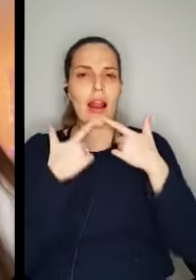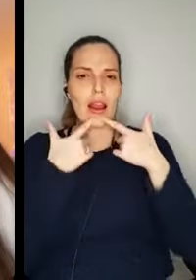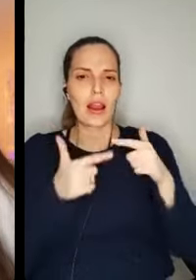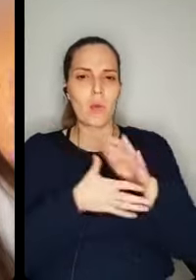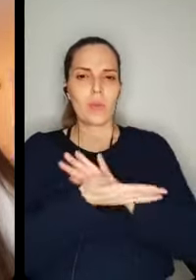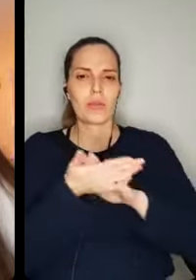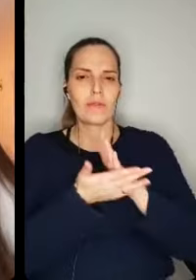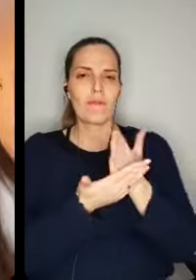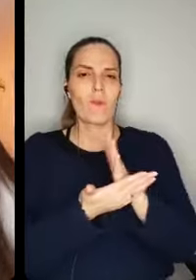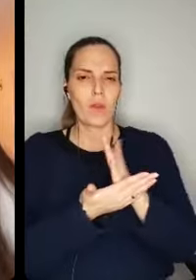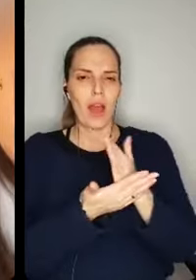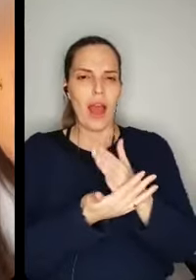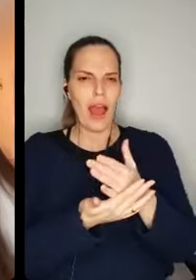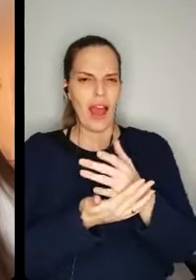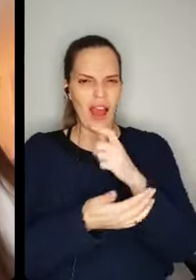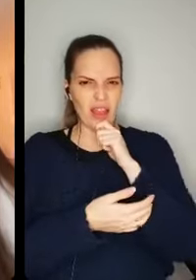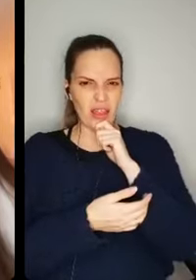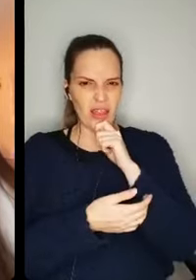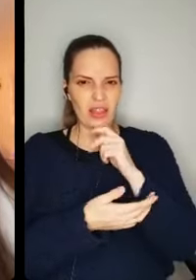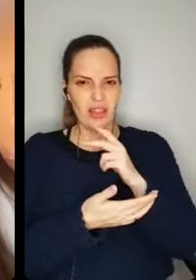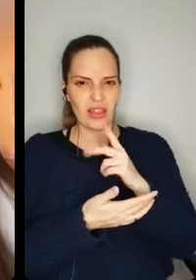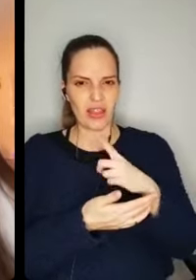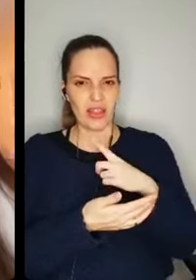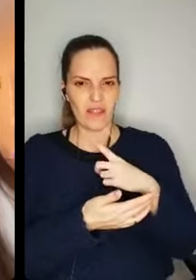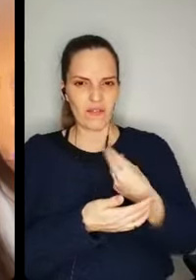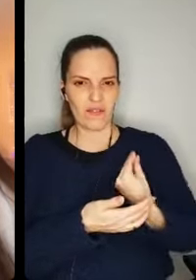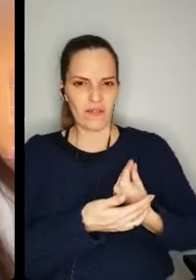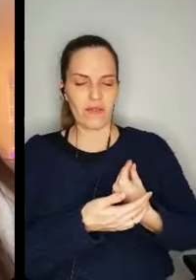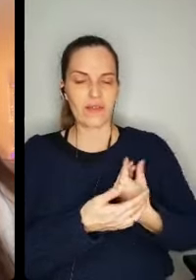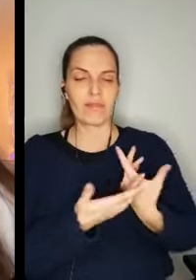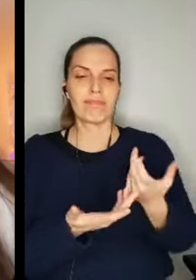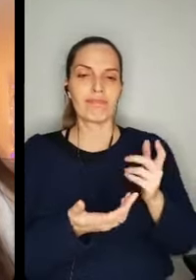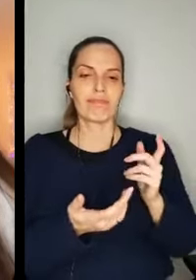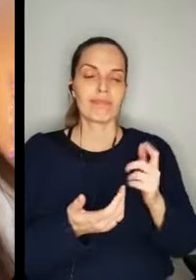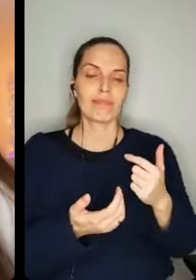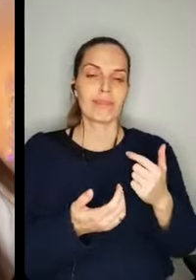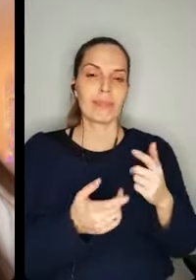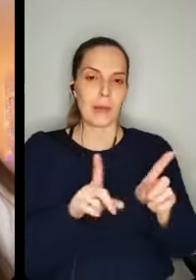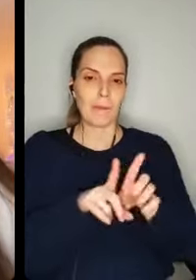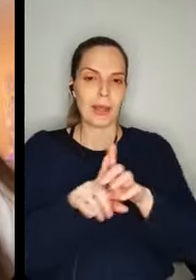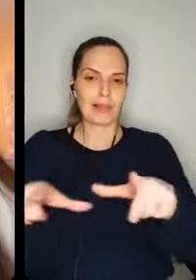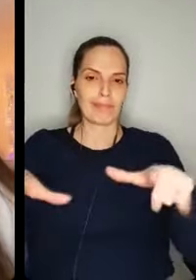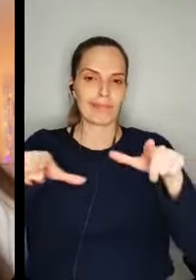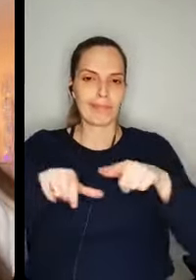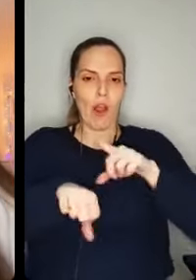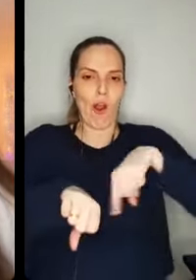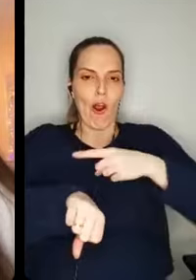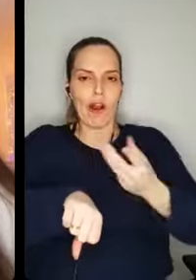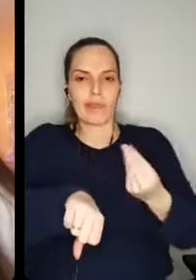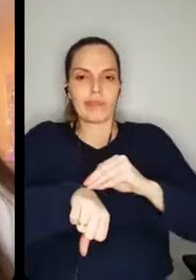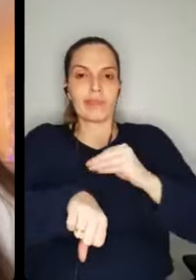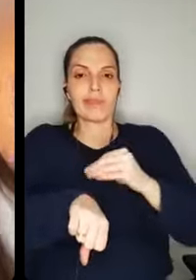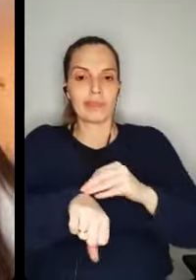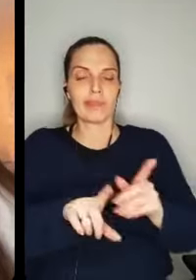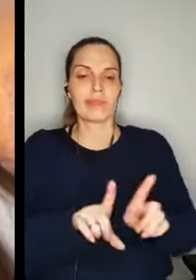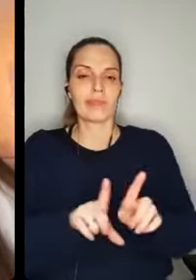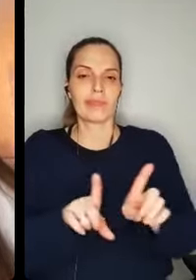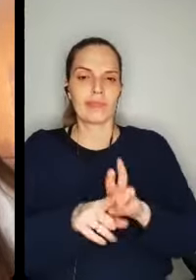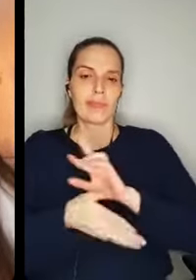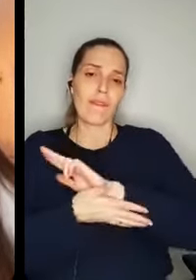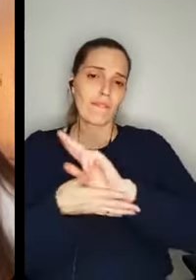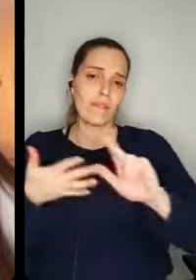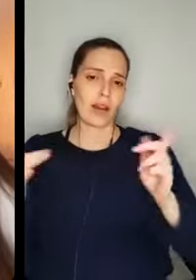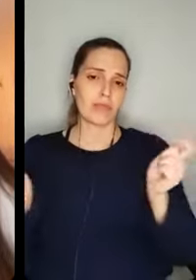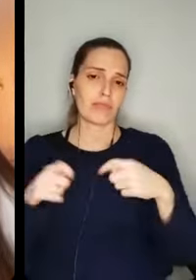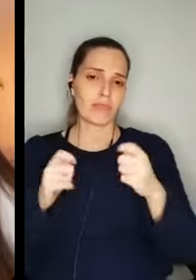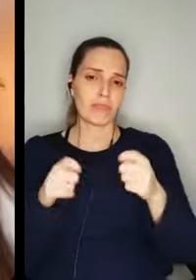Existe ainda? É, tem isso também, que dá horas extras. Eu acho que a possibilidade, são várias possibilidades, assim. Eu acho que